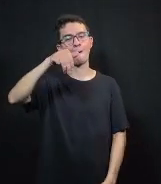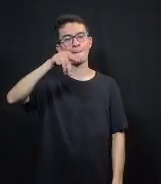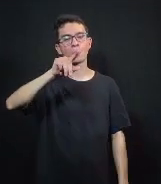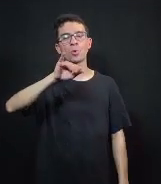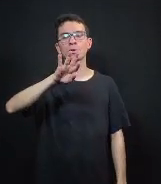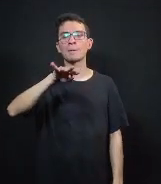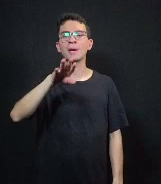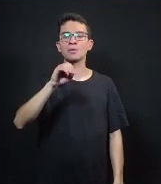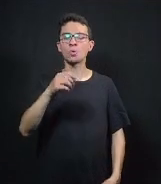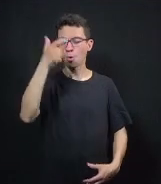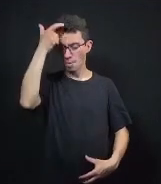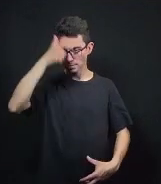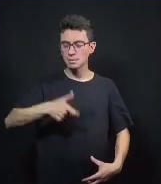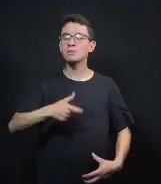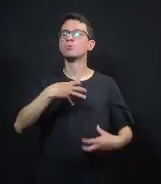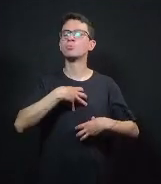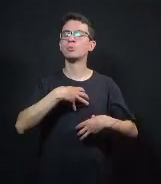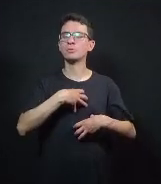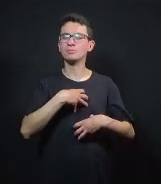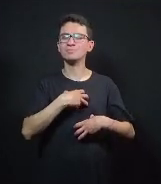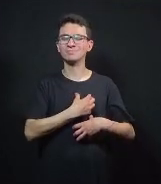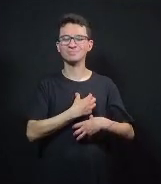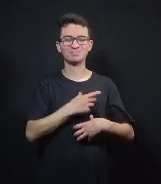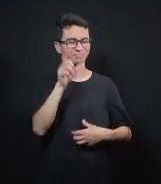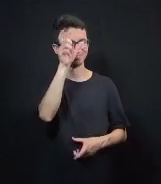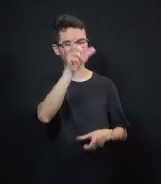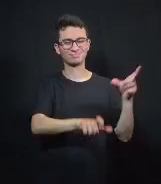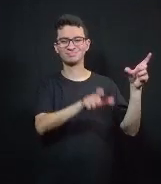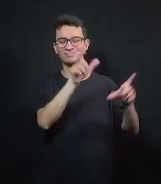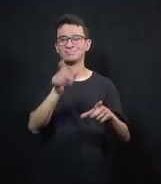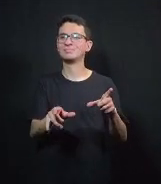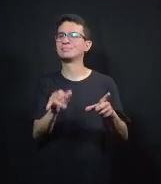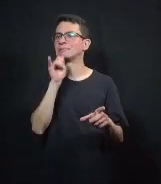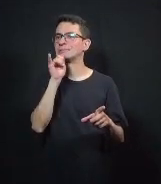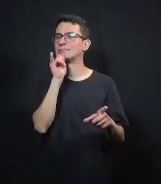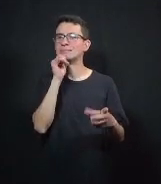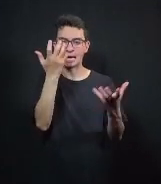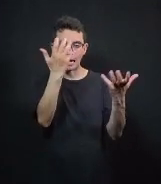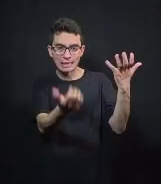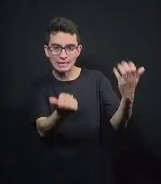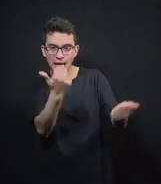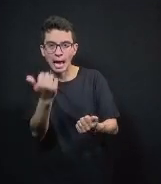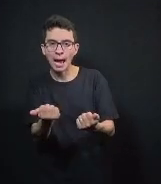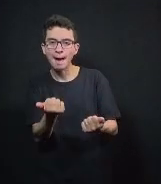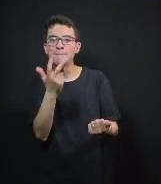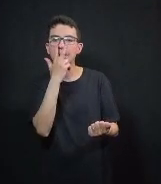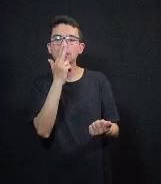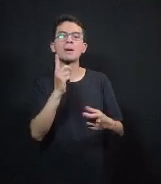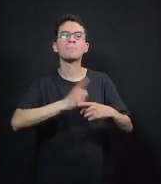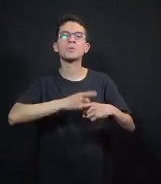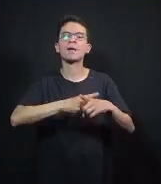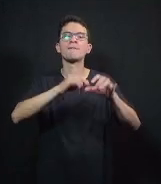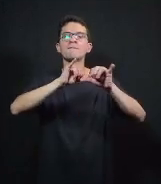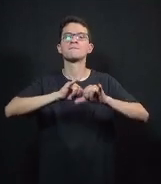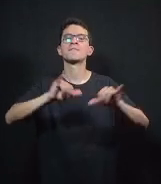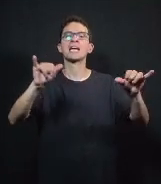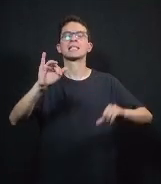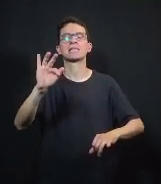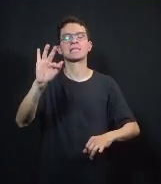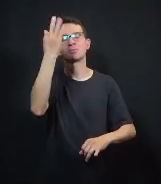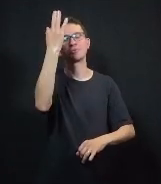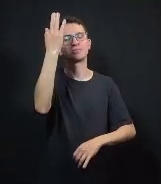de comportamento humano na aceitação e no compartilhamento de fake news? Se esse é um fator